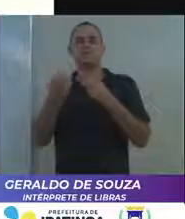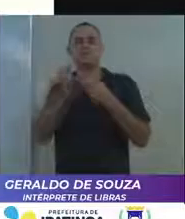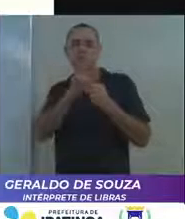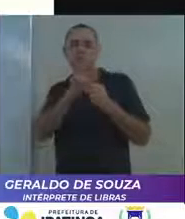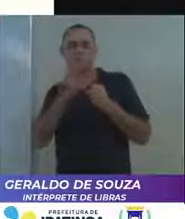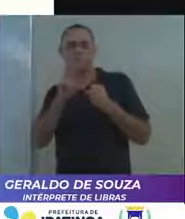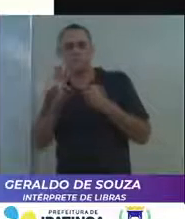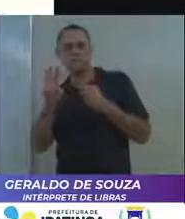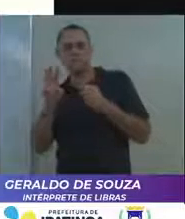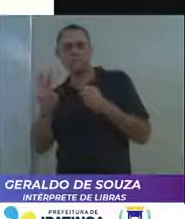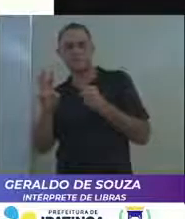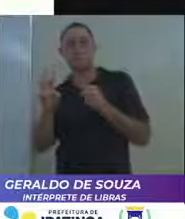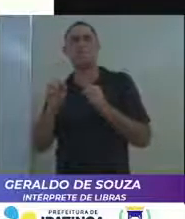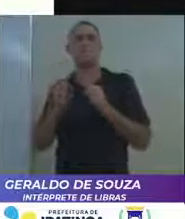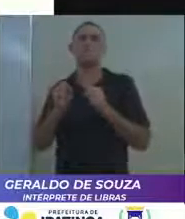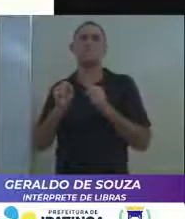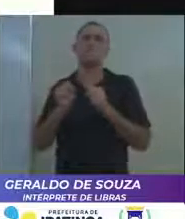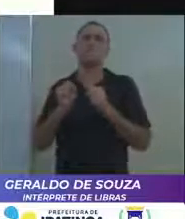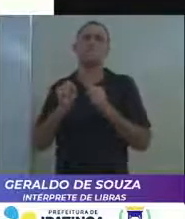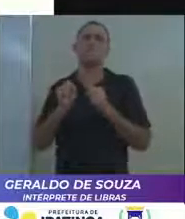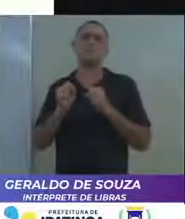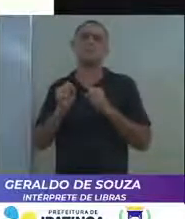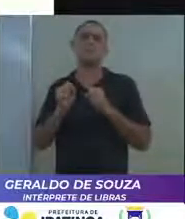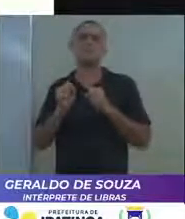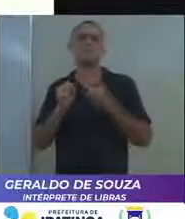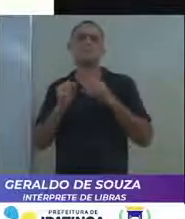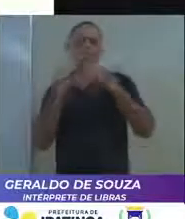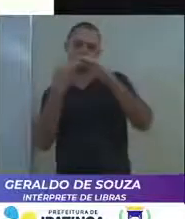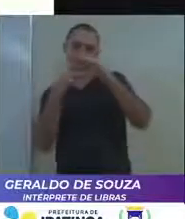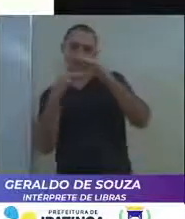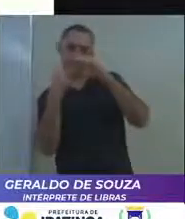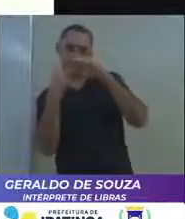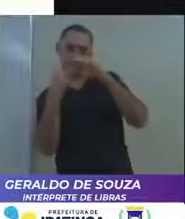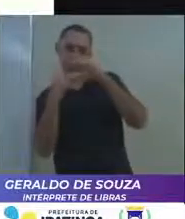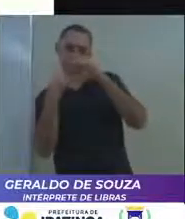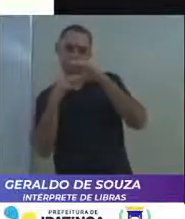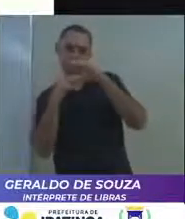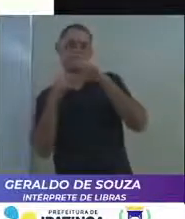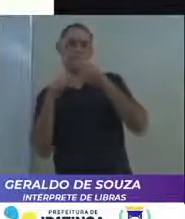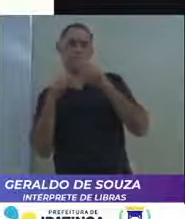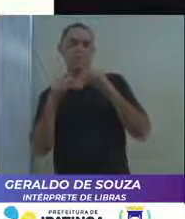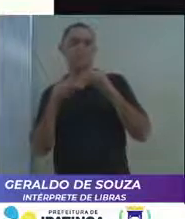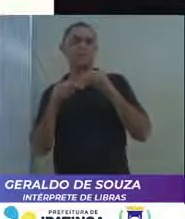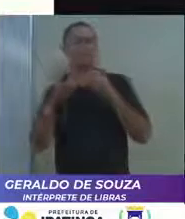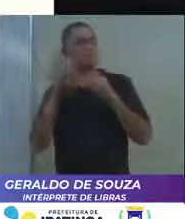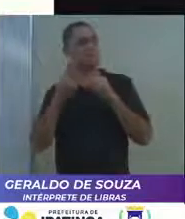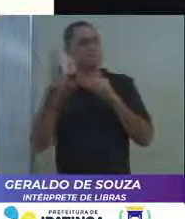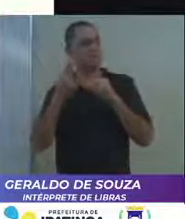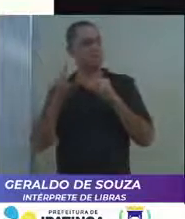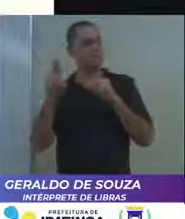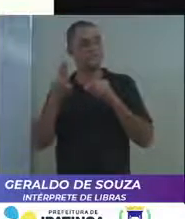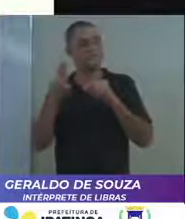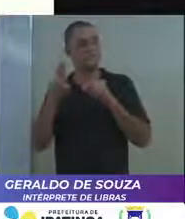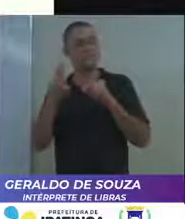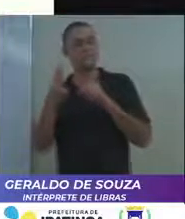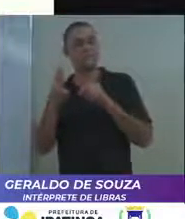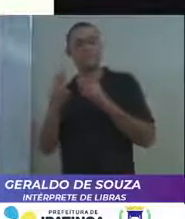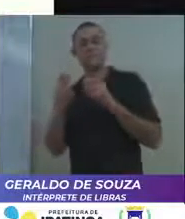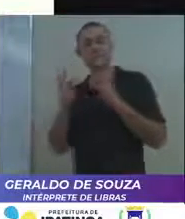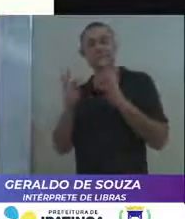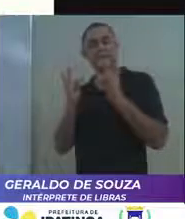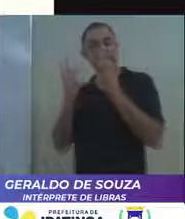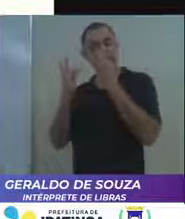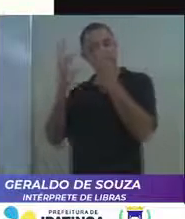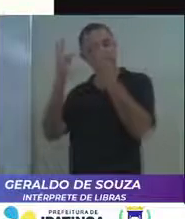enviar, que eu mando o tutorial de como funciona, de todas as funções que o aplicativo dá, né? E ele é uma ótima ferramenta para